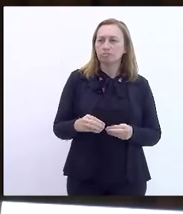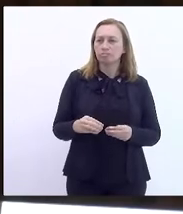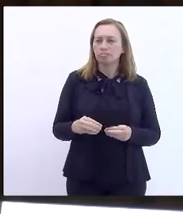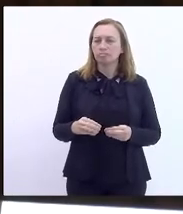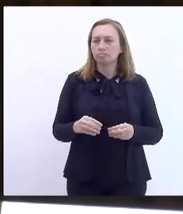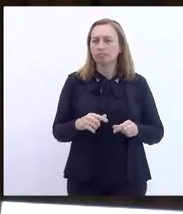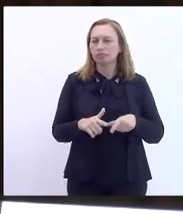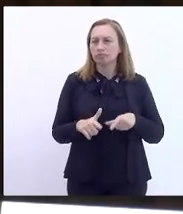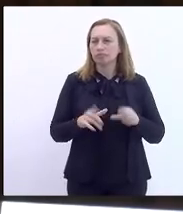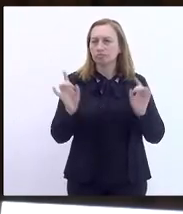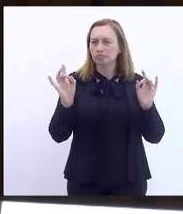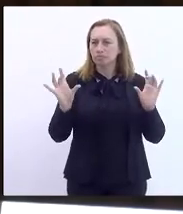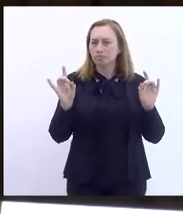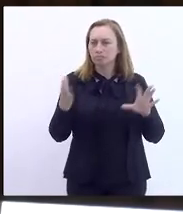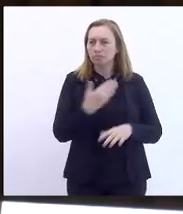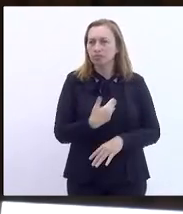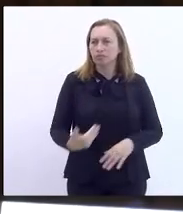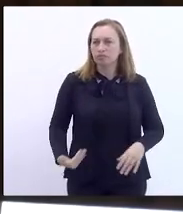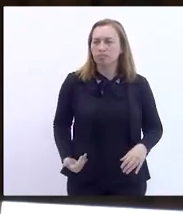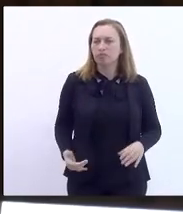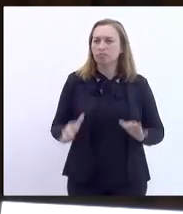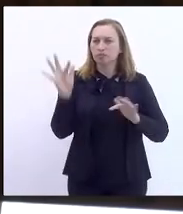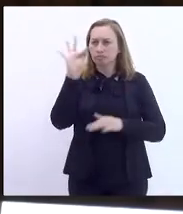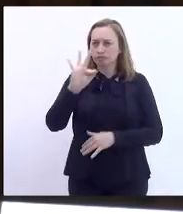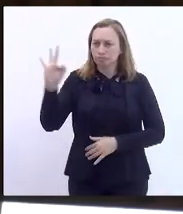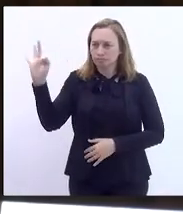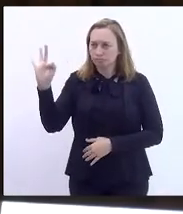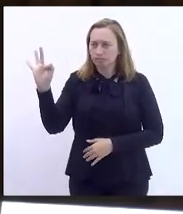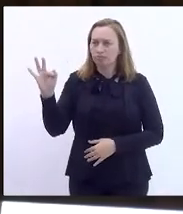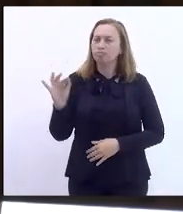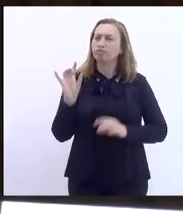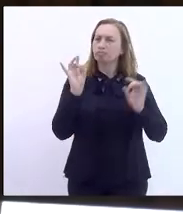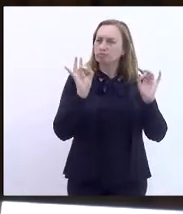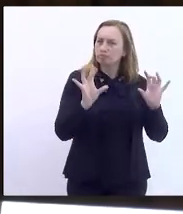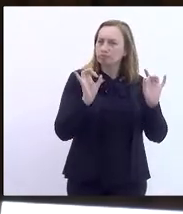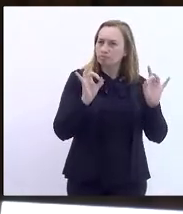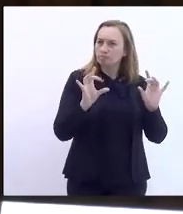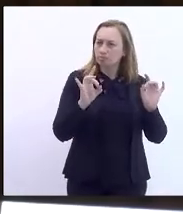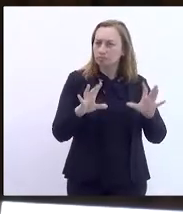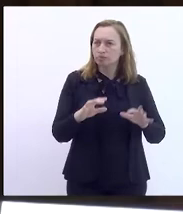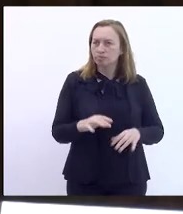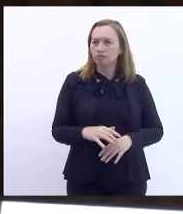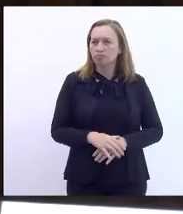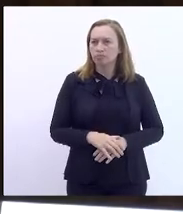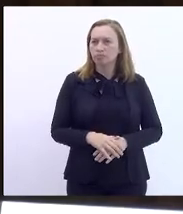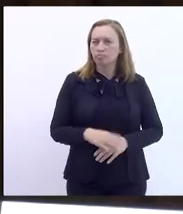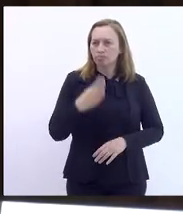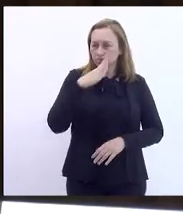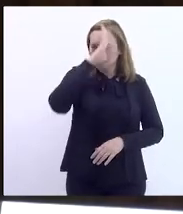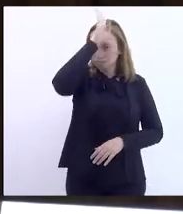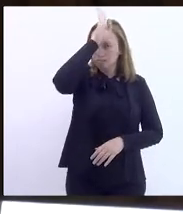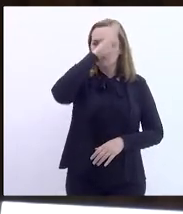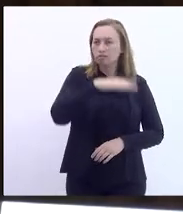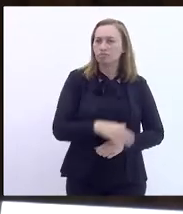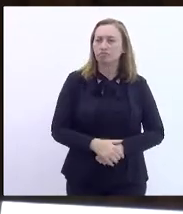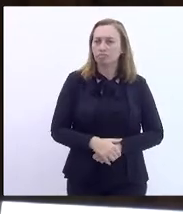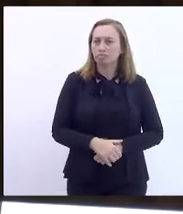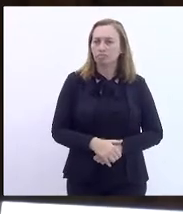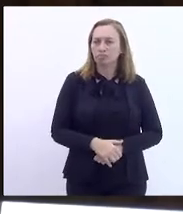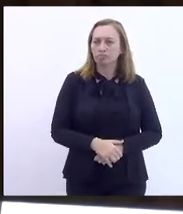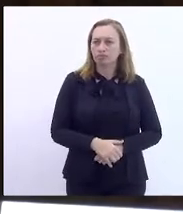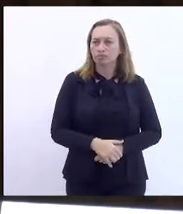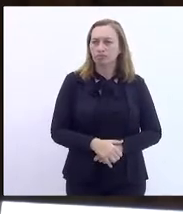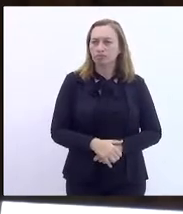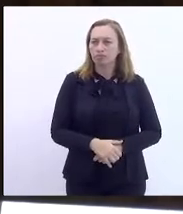especial com o governo federal em especial com a lógica bolsonaro lista de